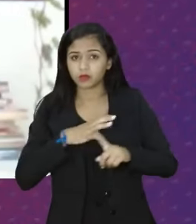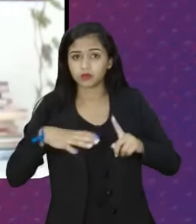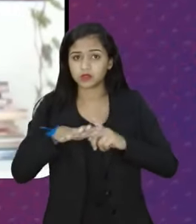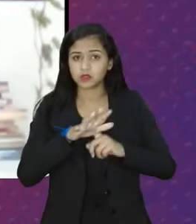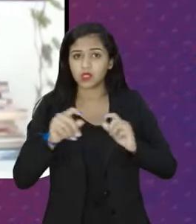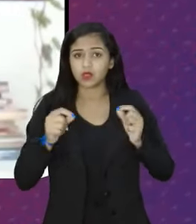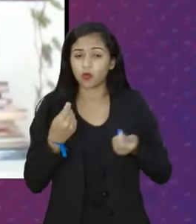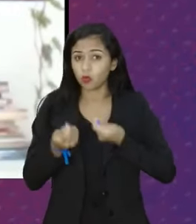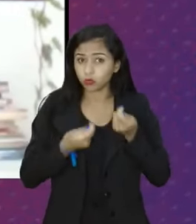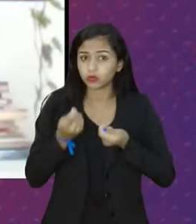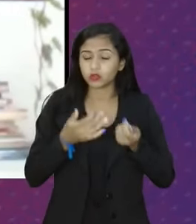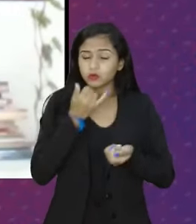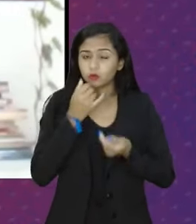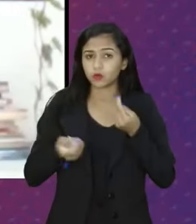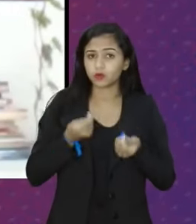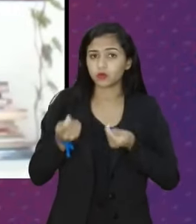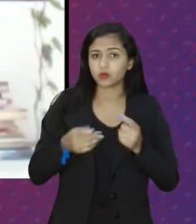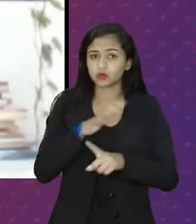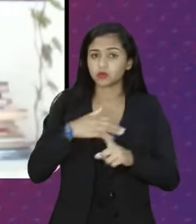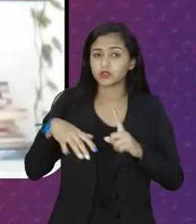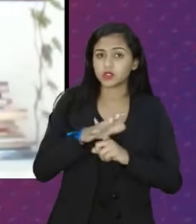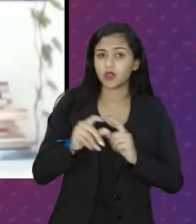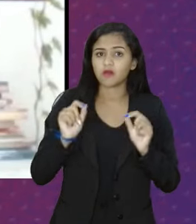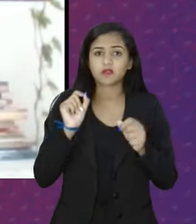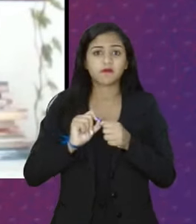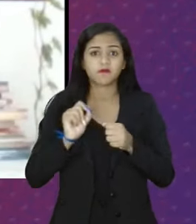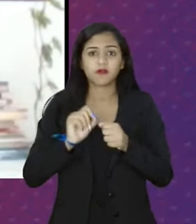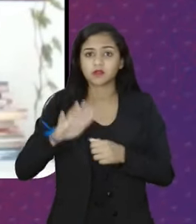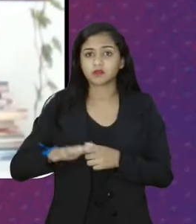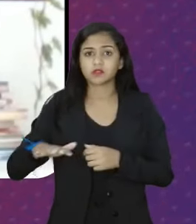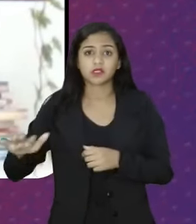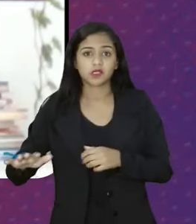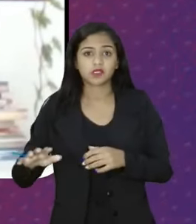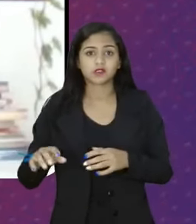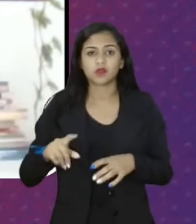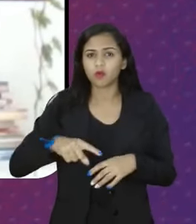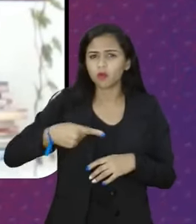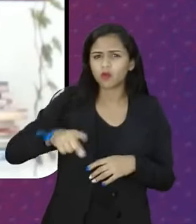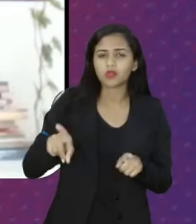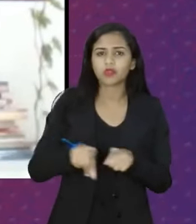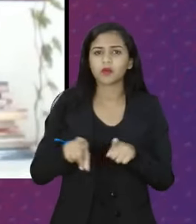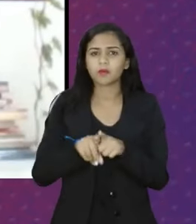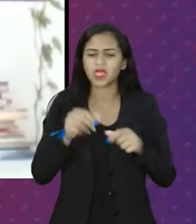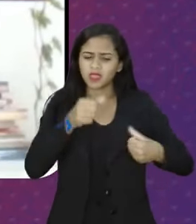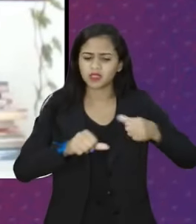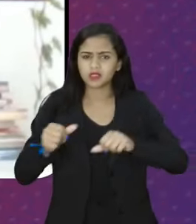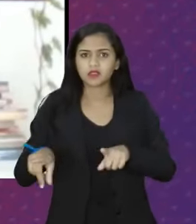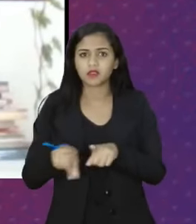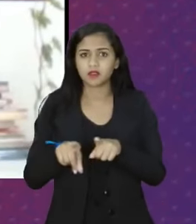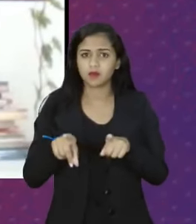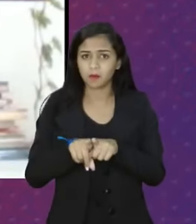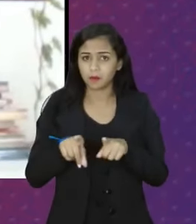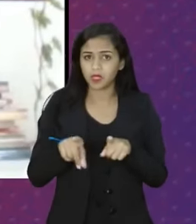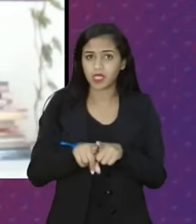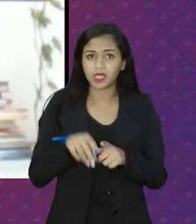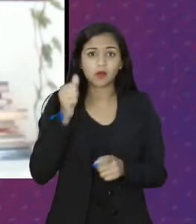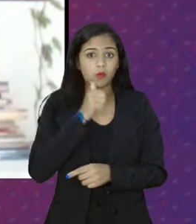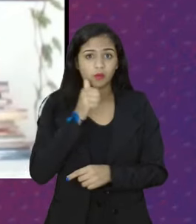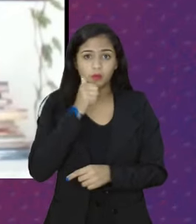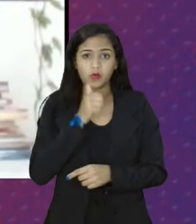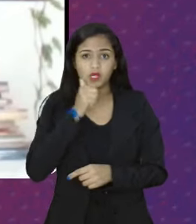se faz com as crianças. Um outro motivo também é que nós verificamos que, muitas vezes, meninas